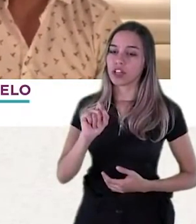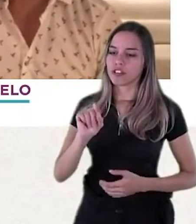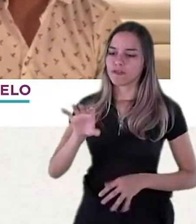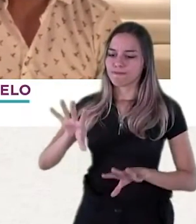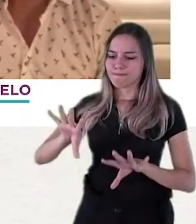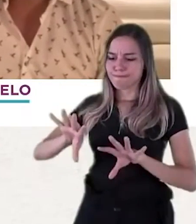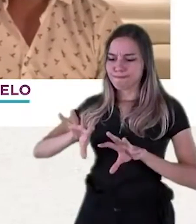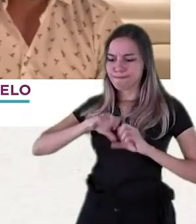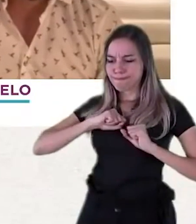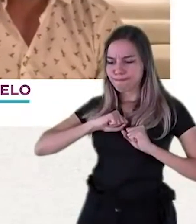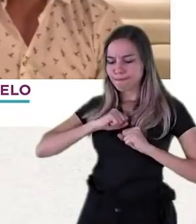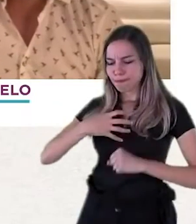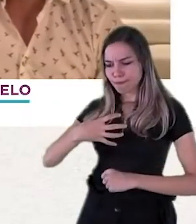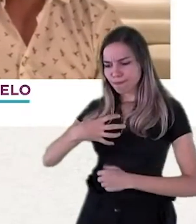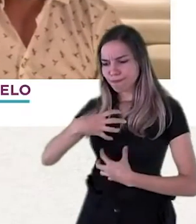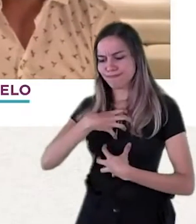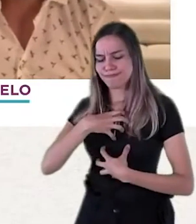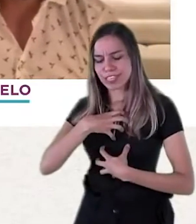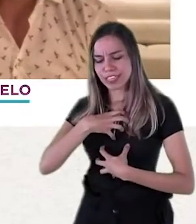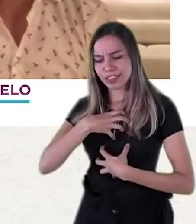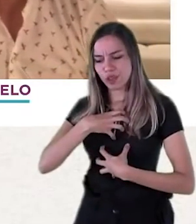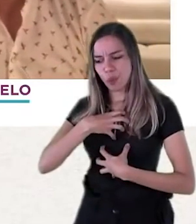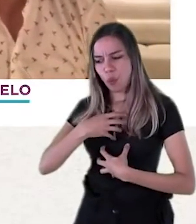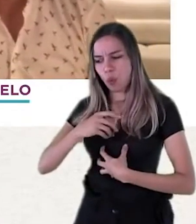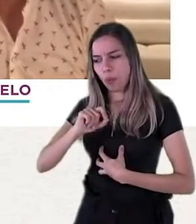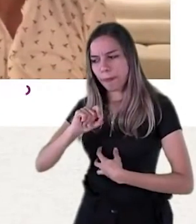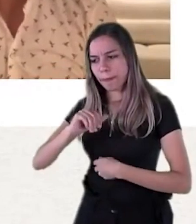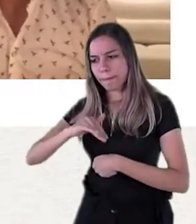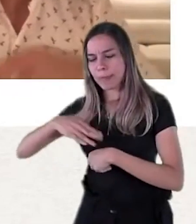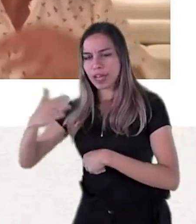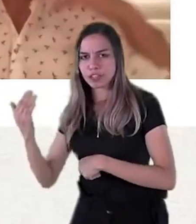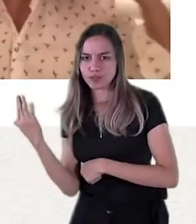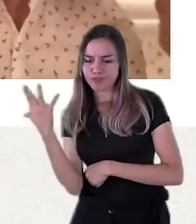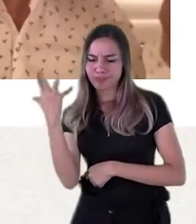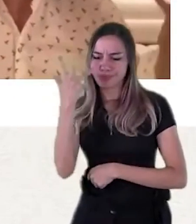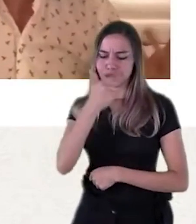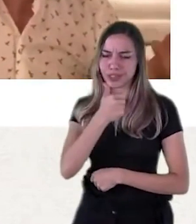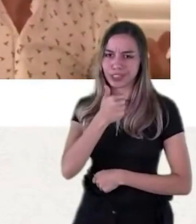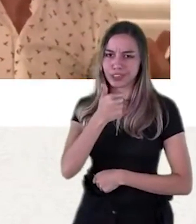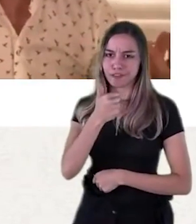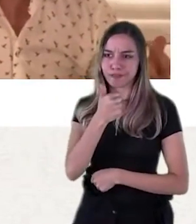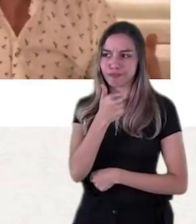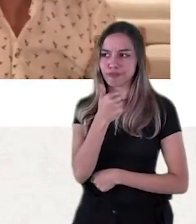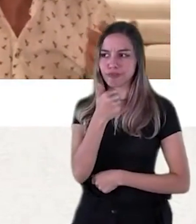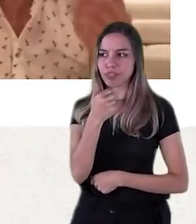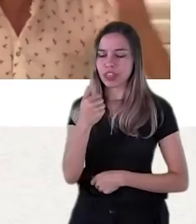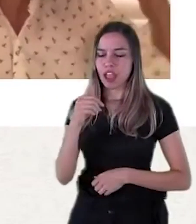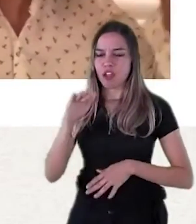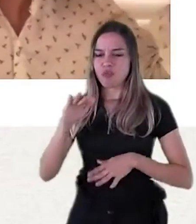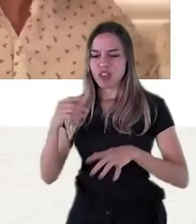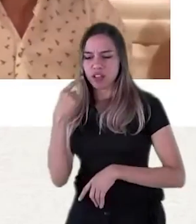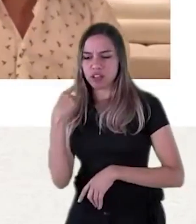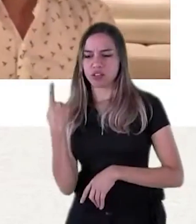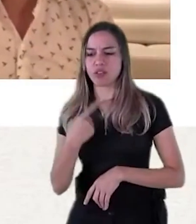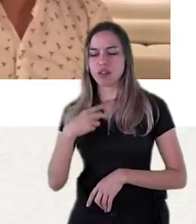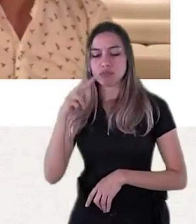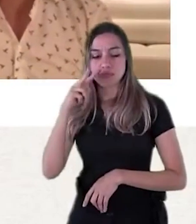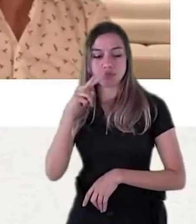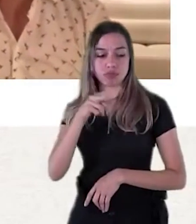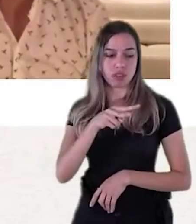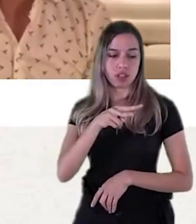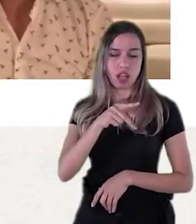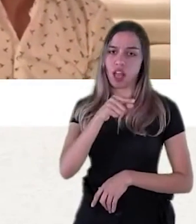de mais bonito. Você sabe que, muito embora a gente olhe para as pessoas e pense, ele é artista porque